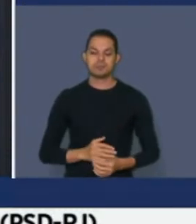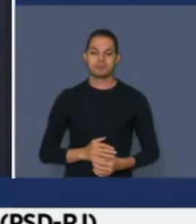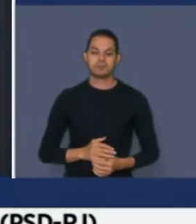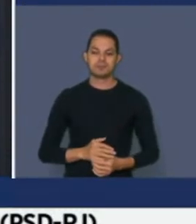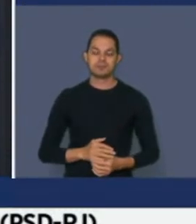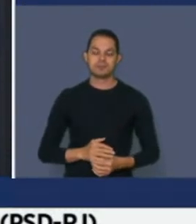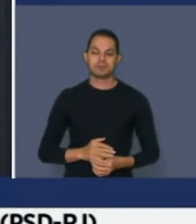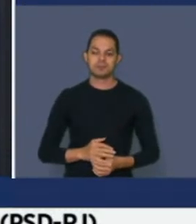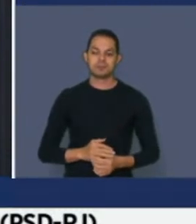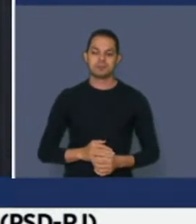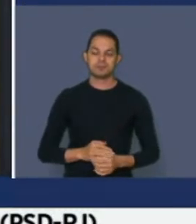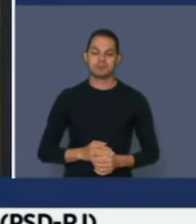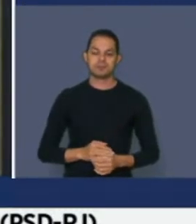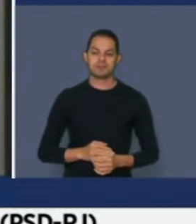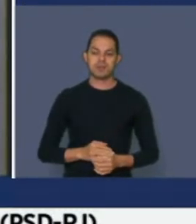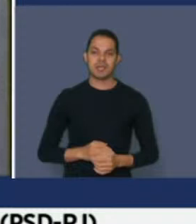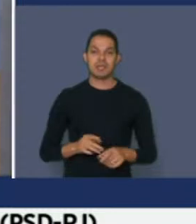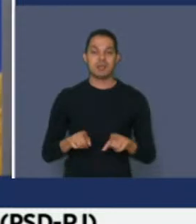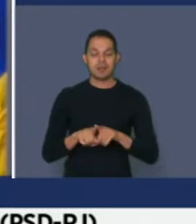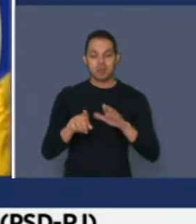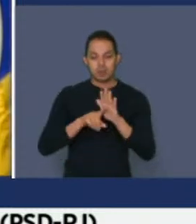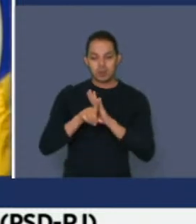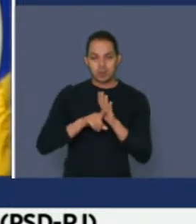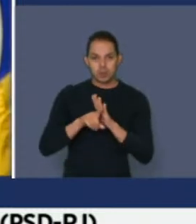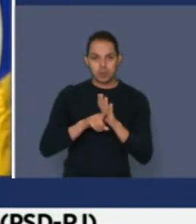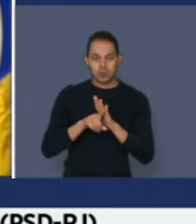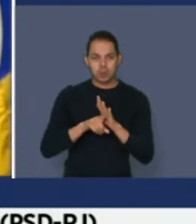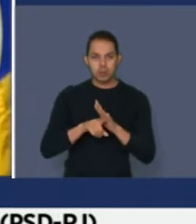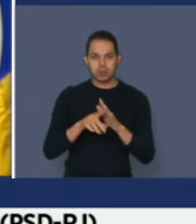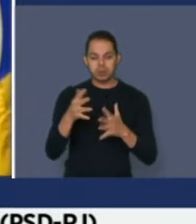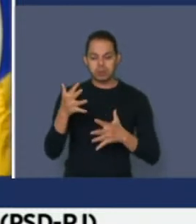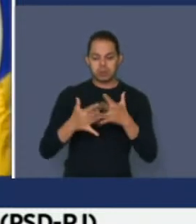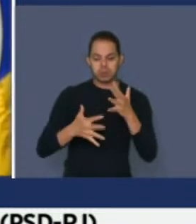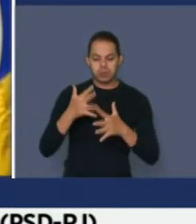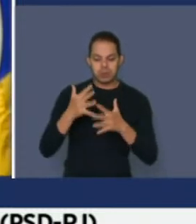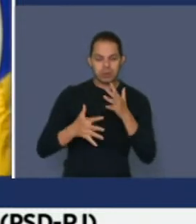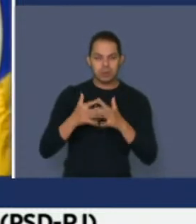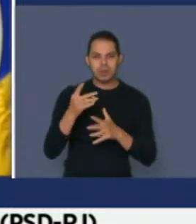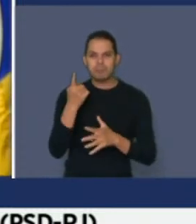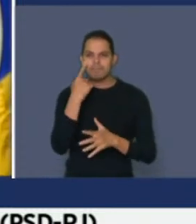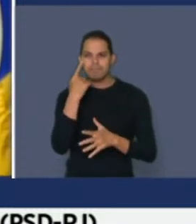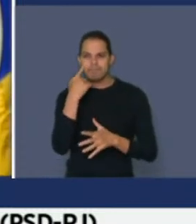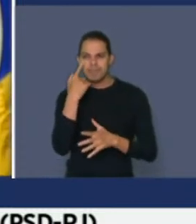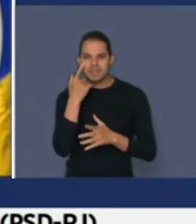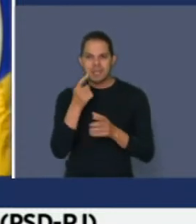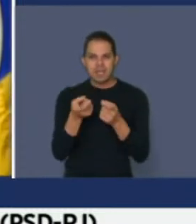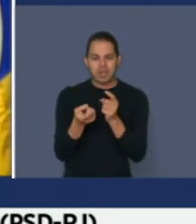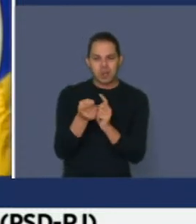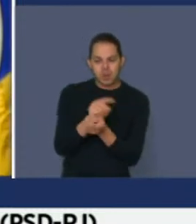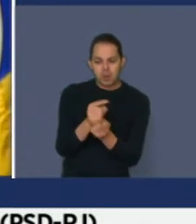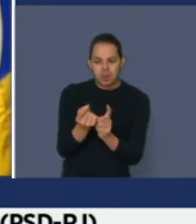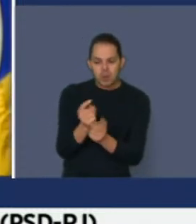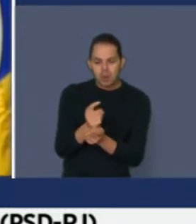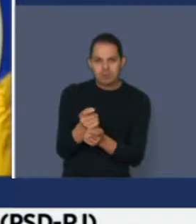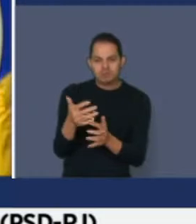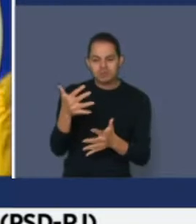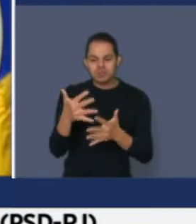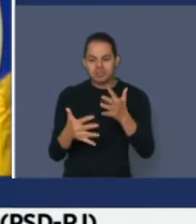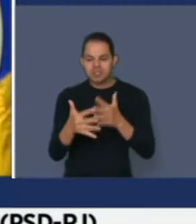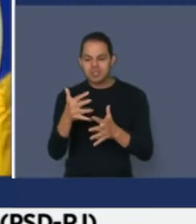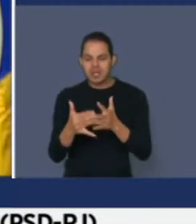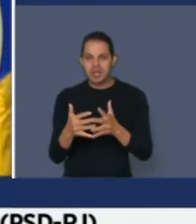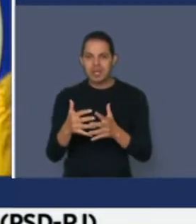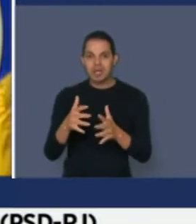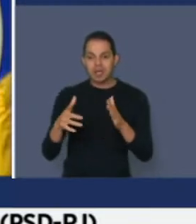Obstruir as investigações com teses de latrocínio, confundindo a polícia,